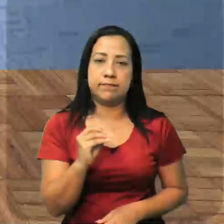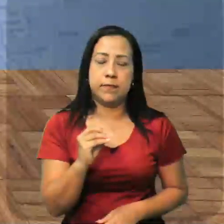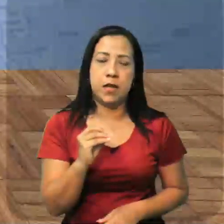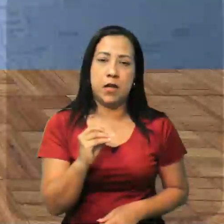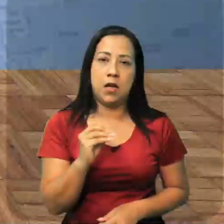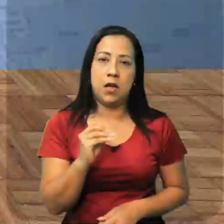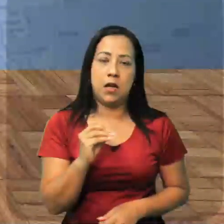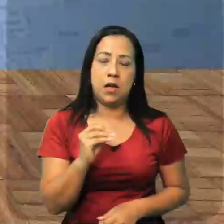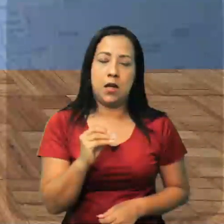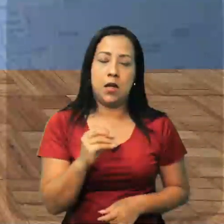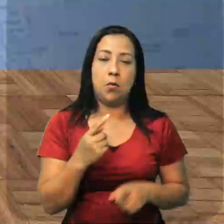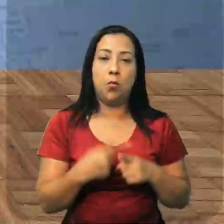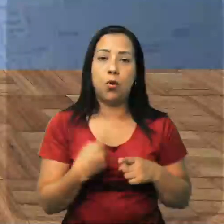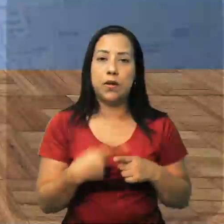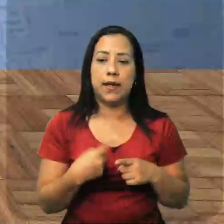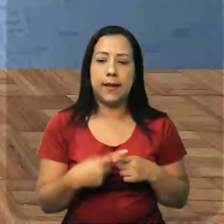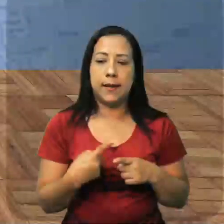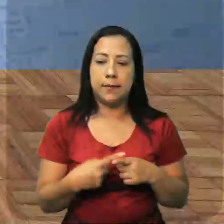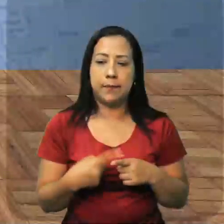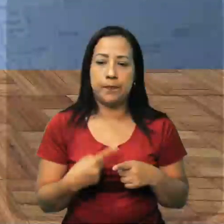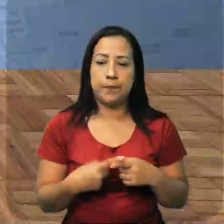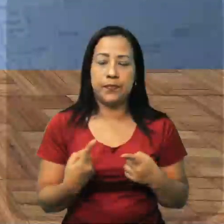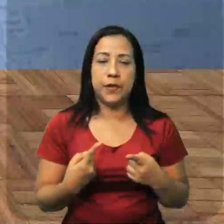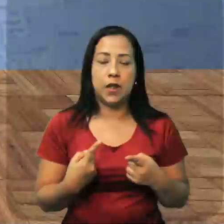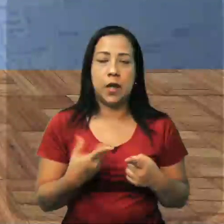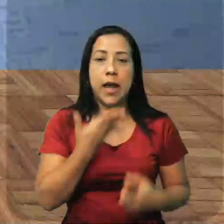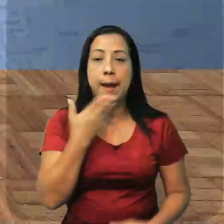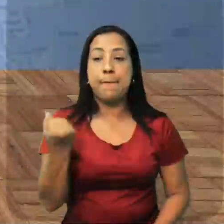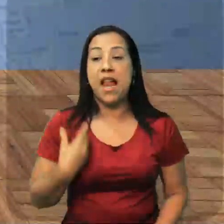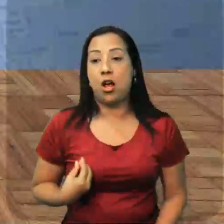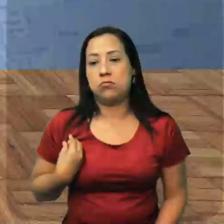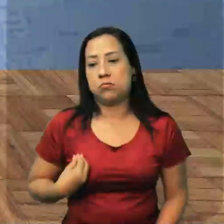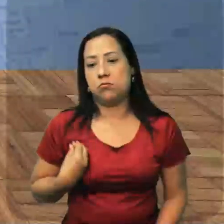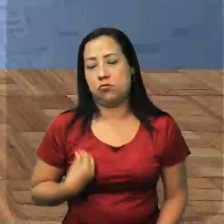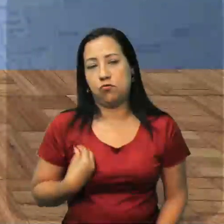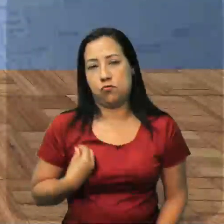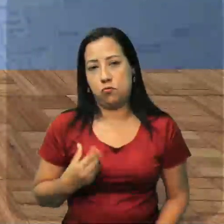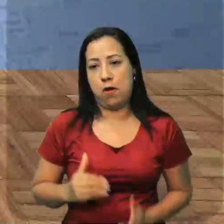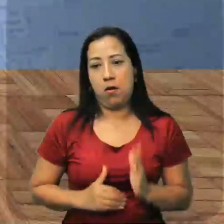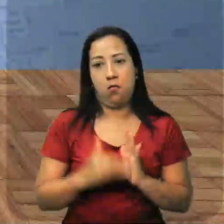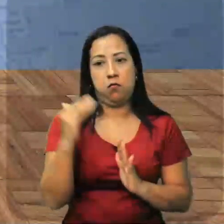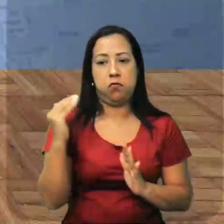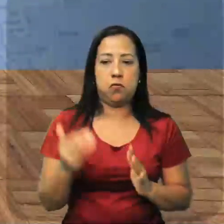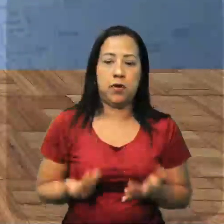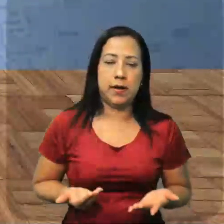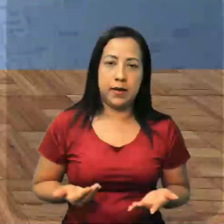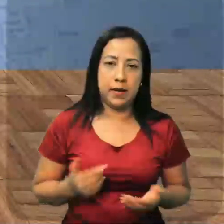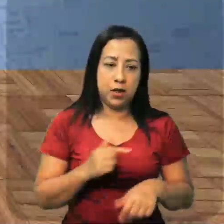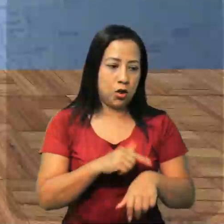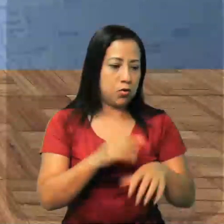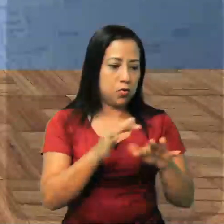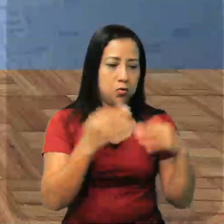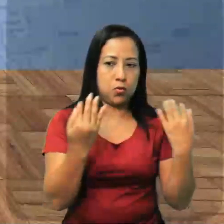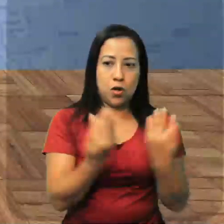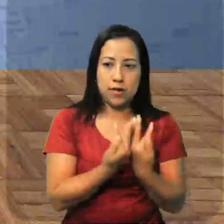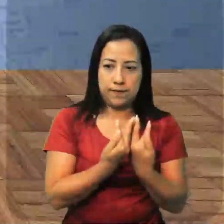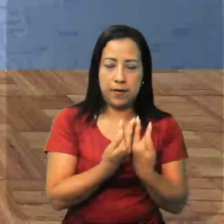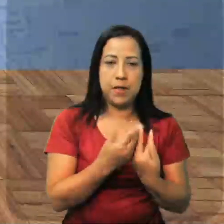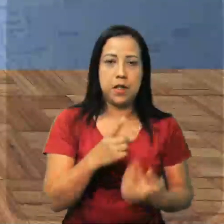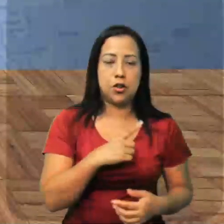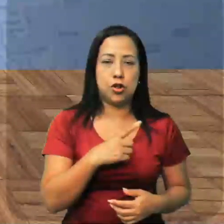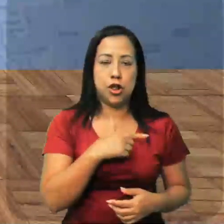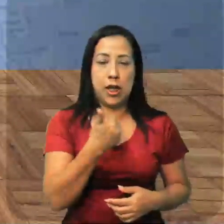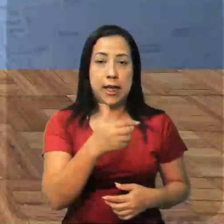Por quê? Com a melhor qualidade de vida. Naquele momento, as famílias tinham 10 filhos, morria